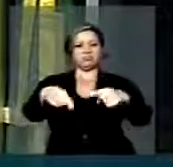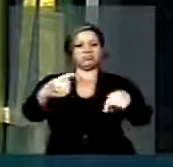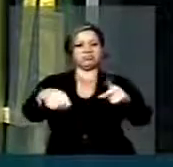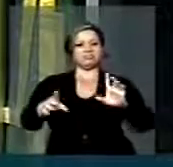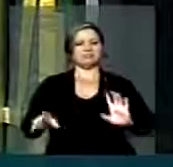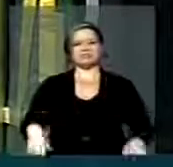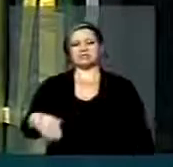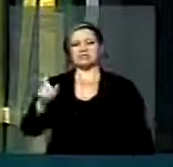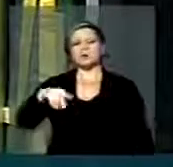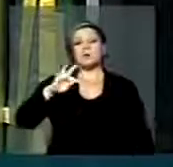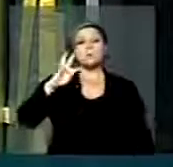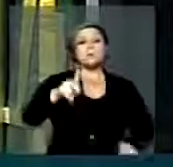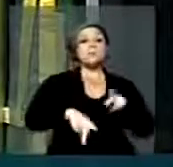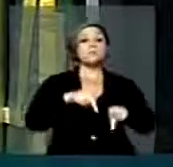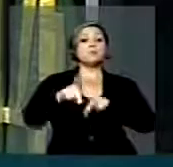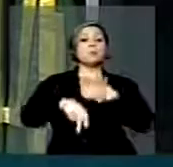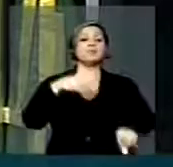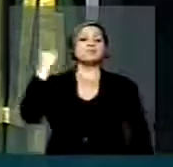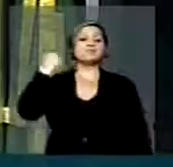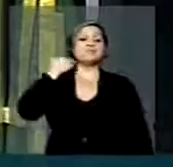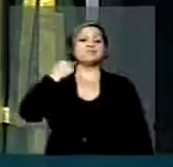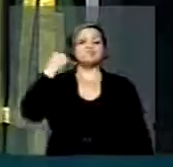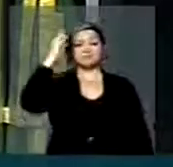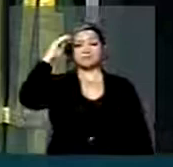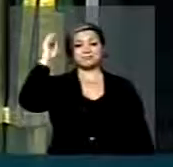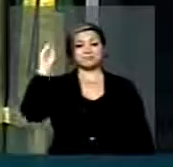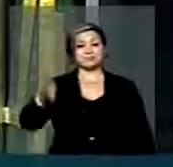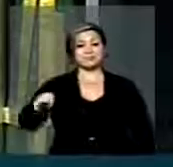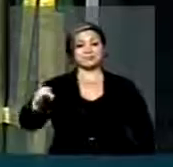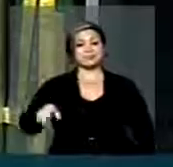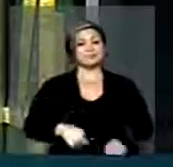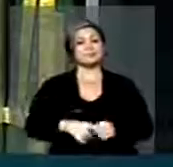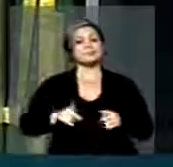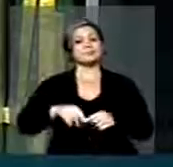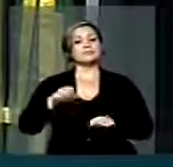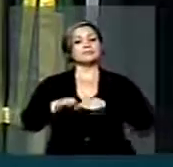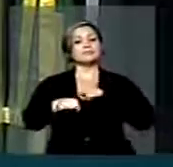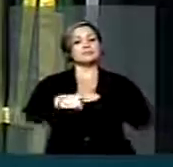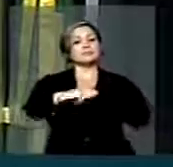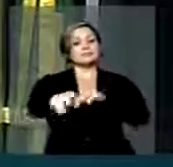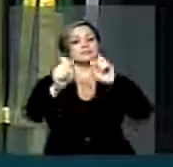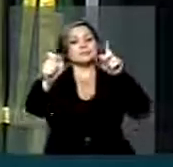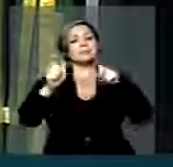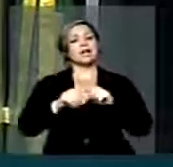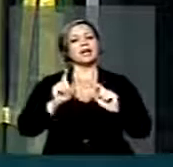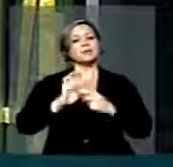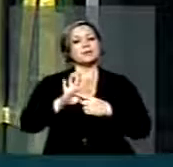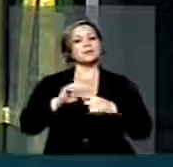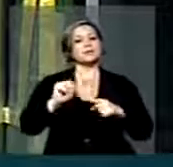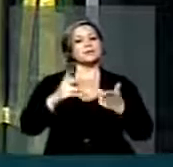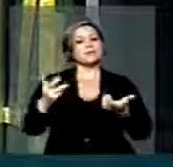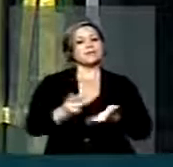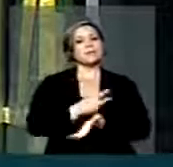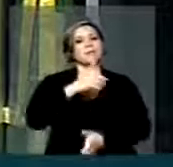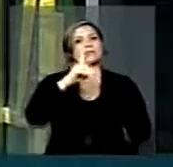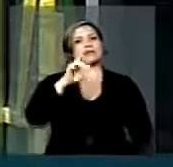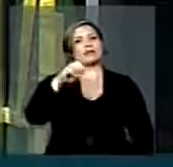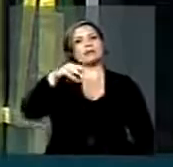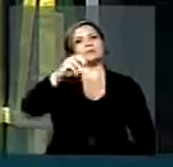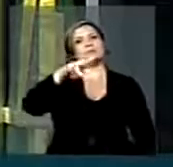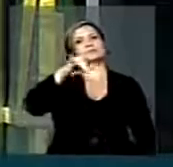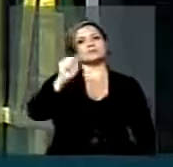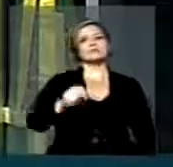está se cansando disso. Eu acho que os protestos é um pouco do reflexo. Essa democracia onde a